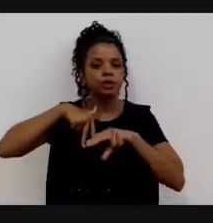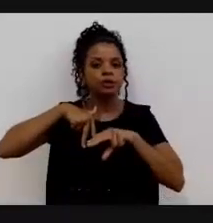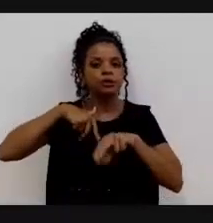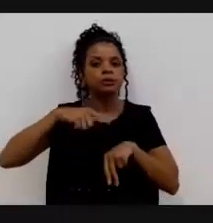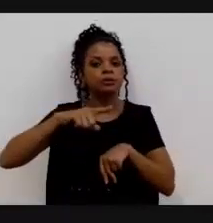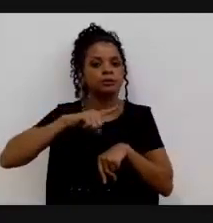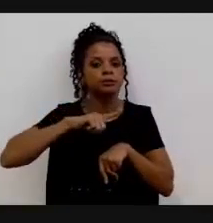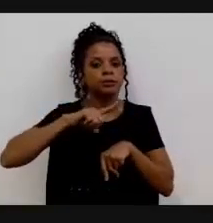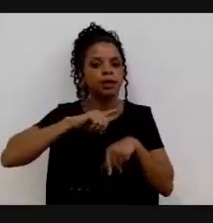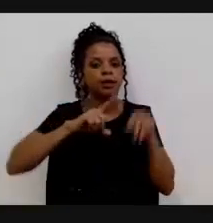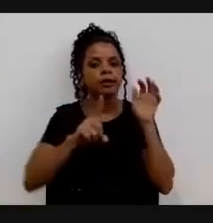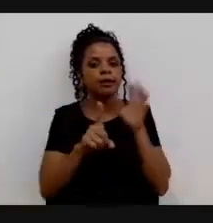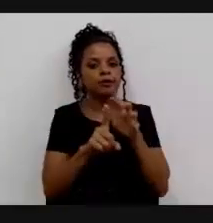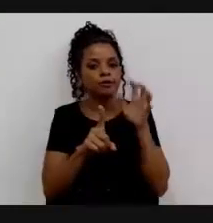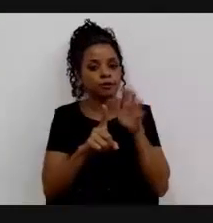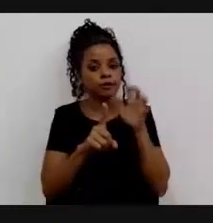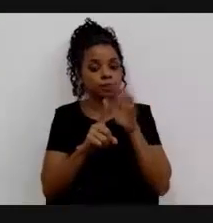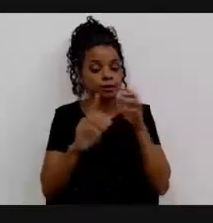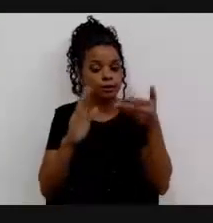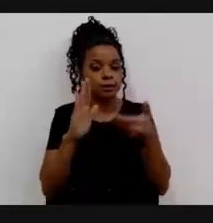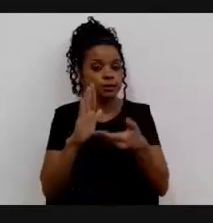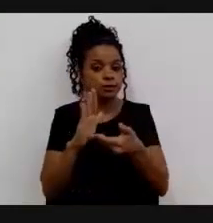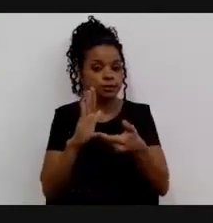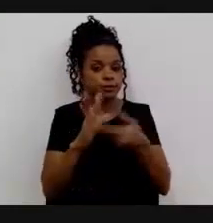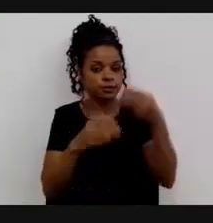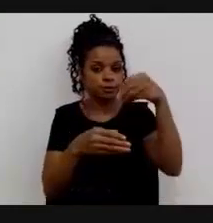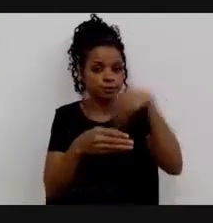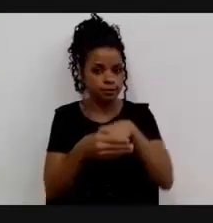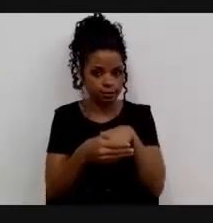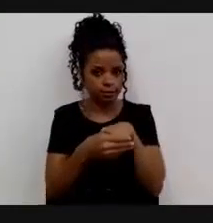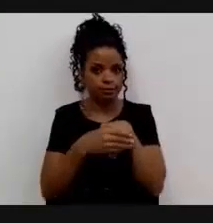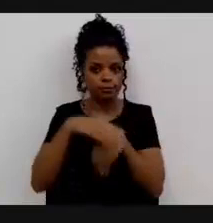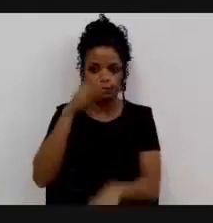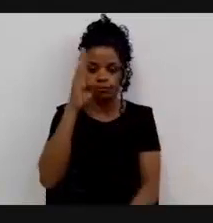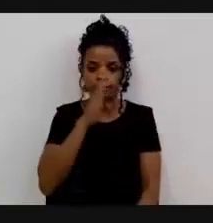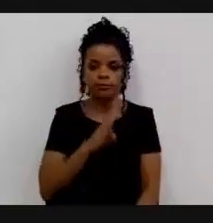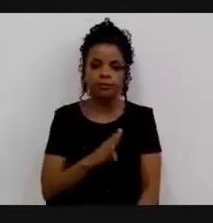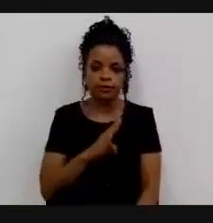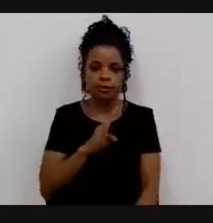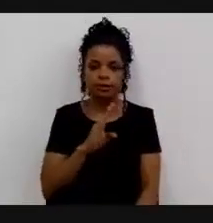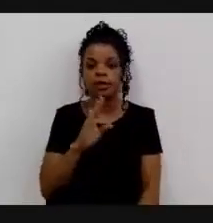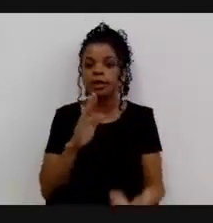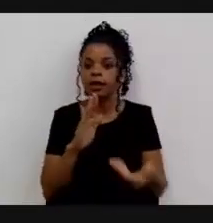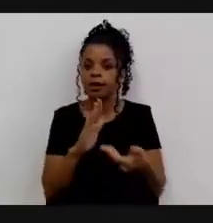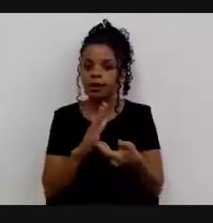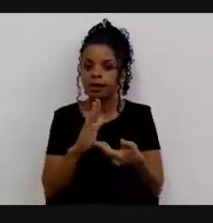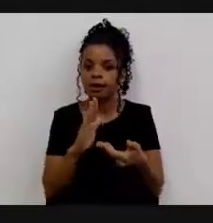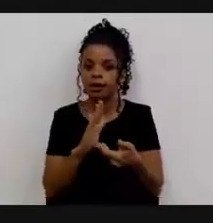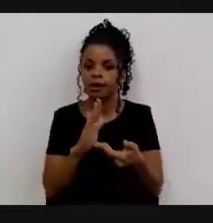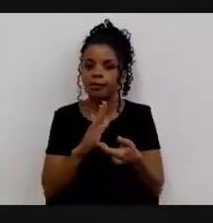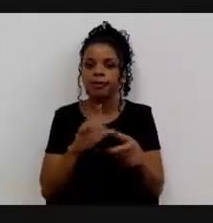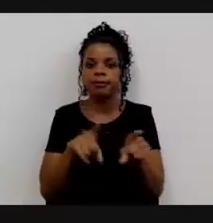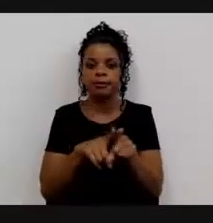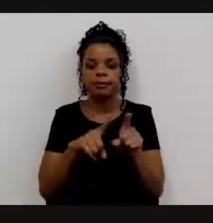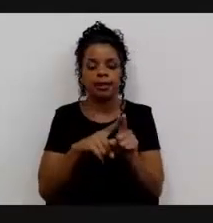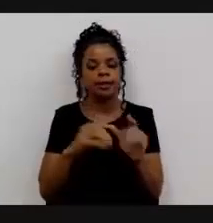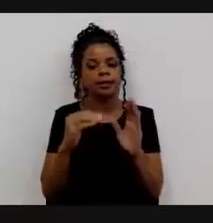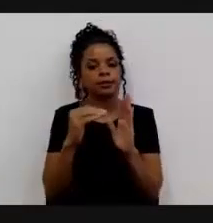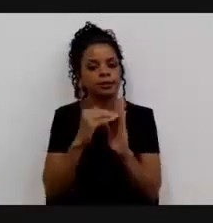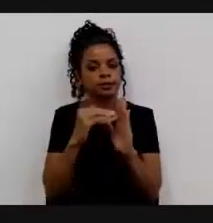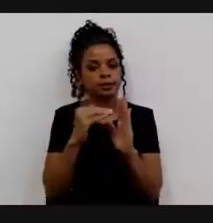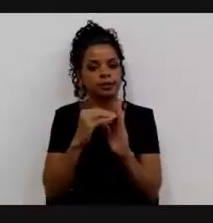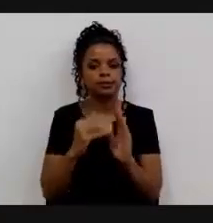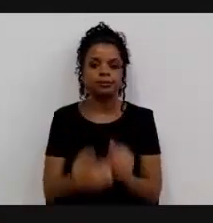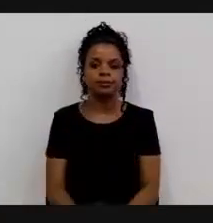de comando das casas legislativas federais, a Câmara dos Deputados e o Senado Federal.